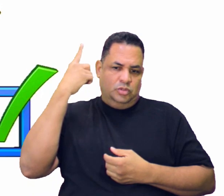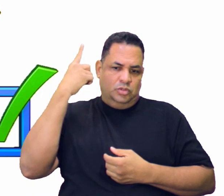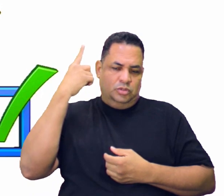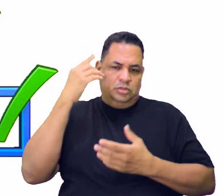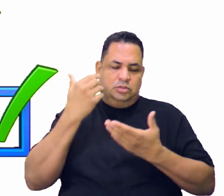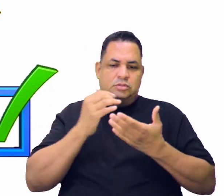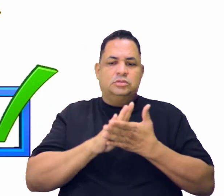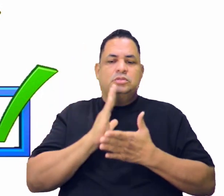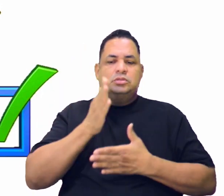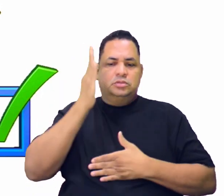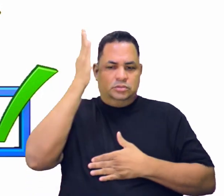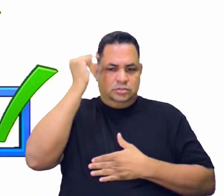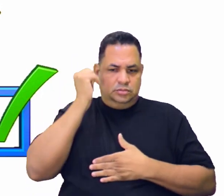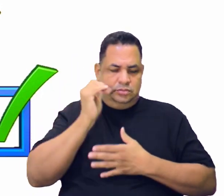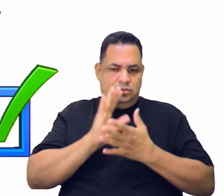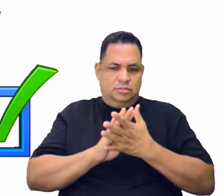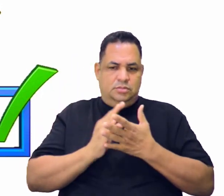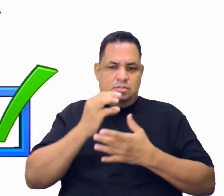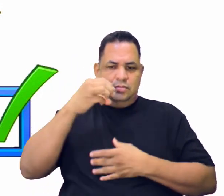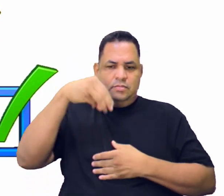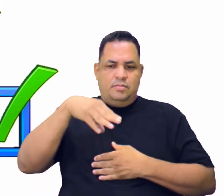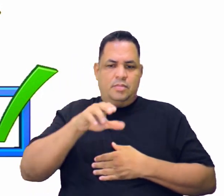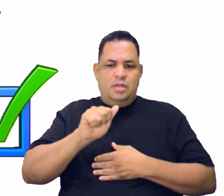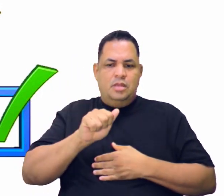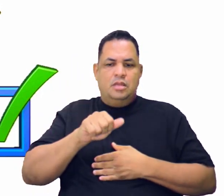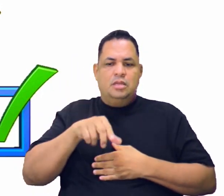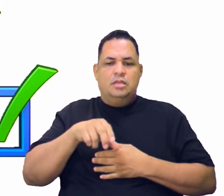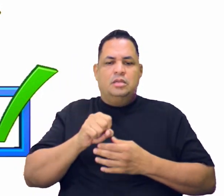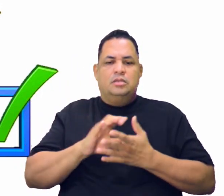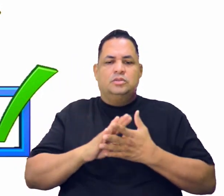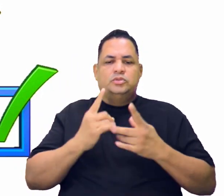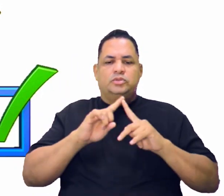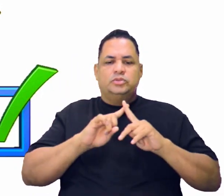como, já sabe que vai ser mais. Esse mais é o quê?